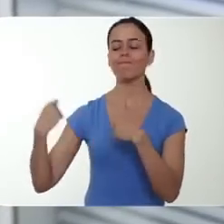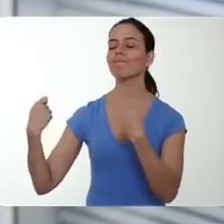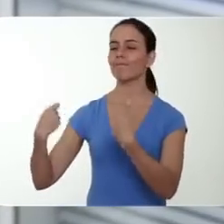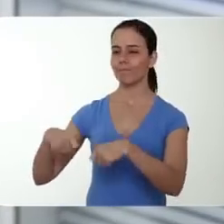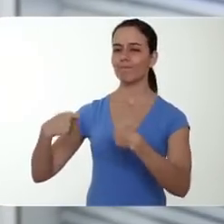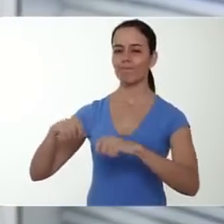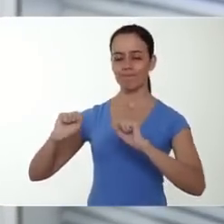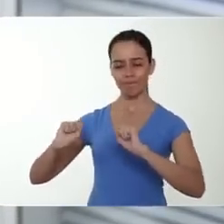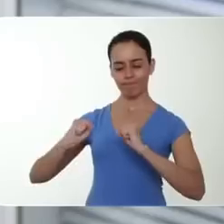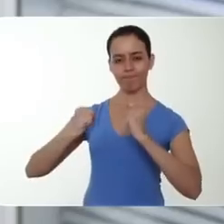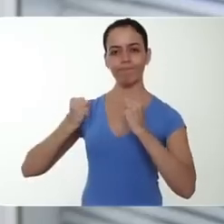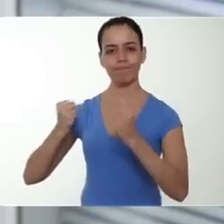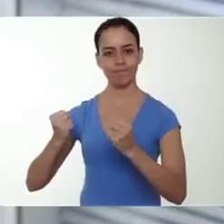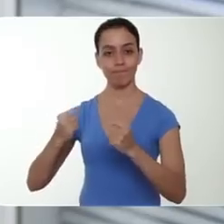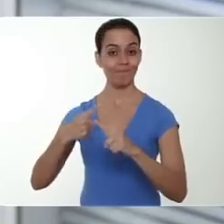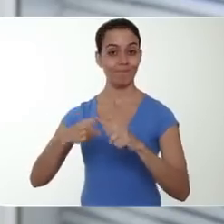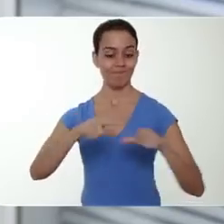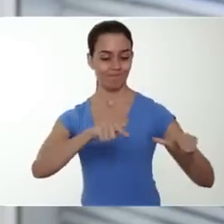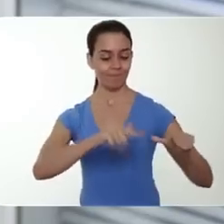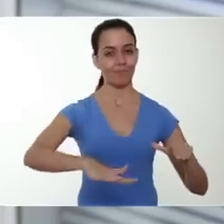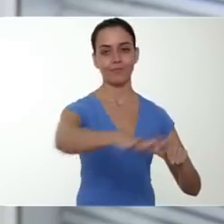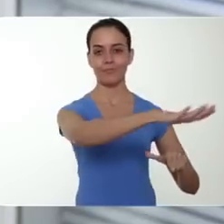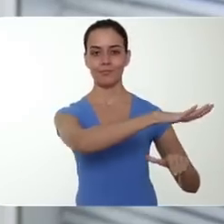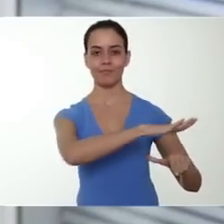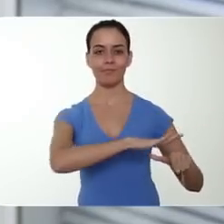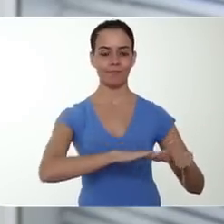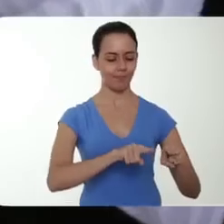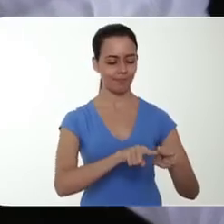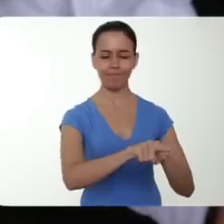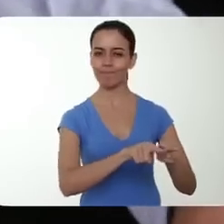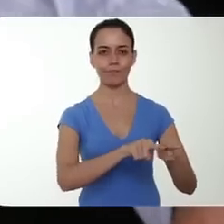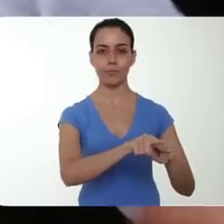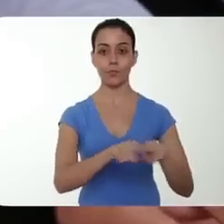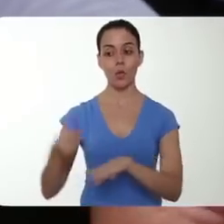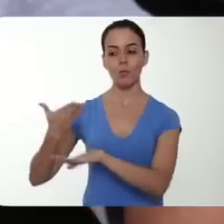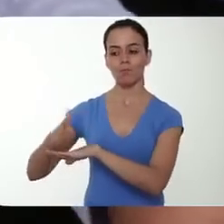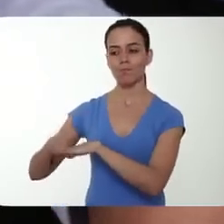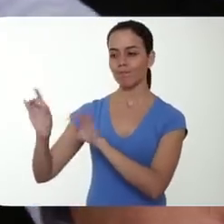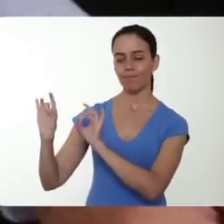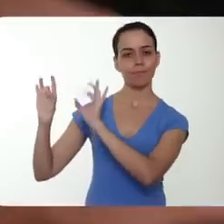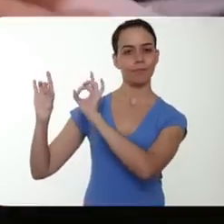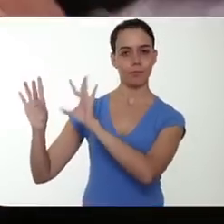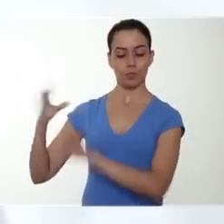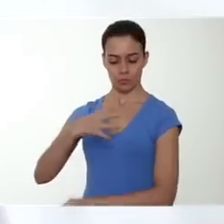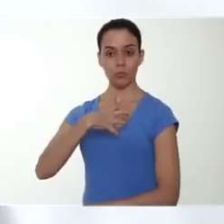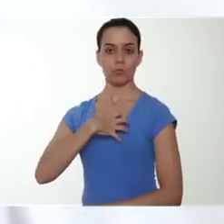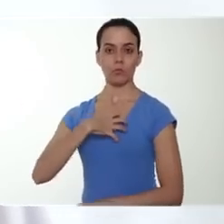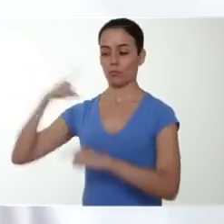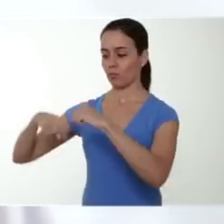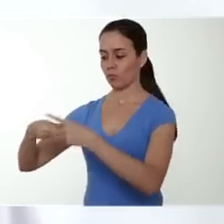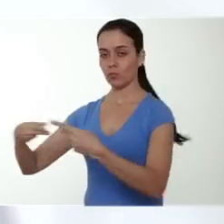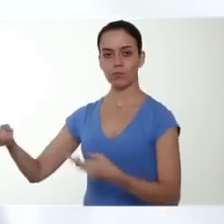tem que estar muito bem preparado para enfrentar essa loucura que é o mercado farmacêutico, né? Treinamentos técnicos, comportamentais, né,